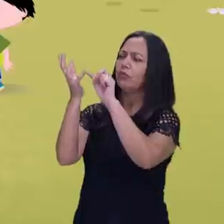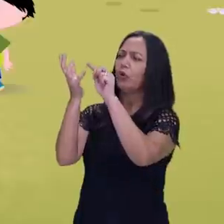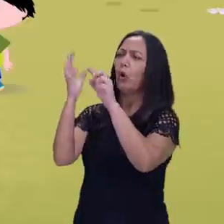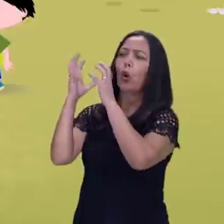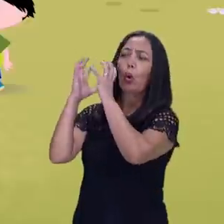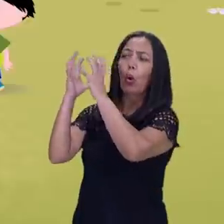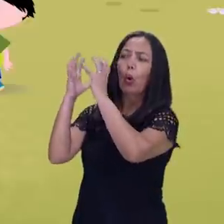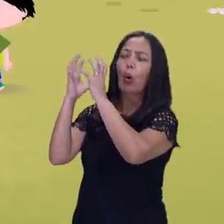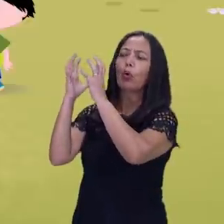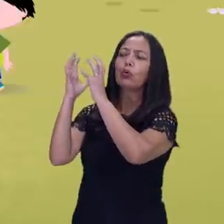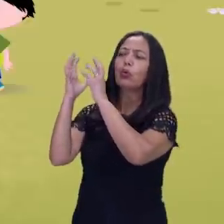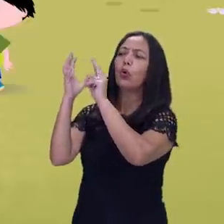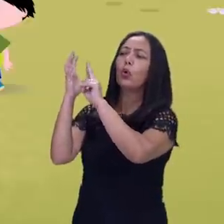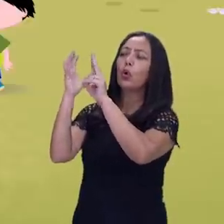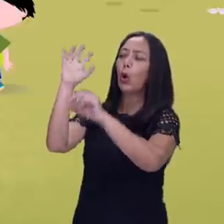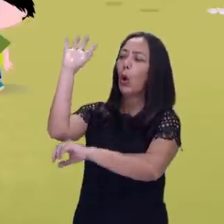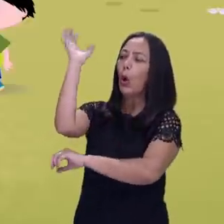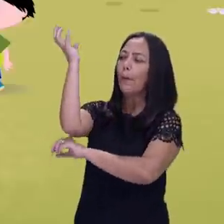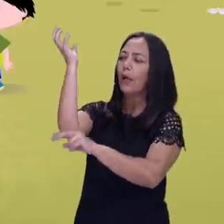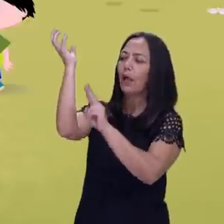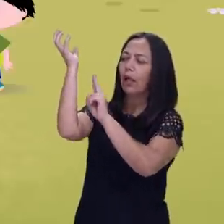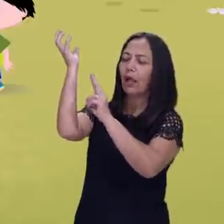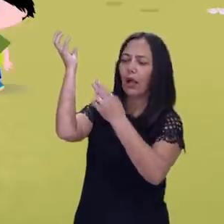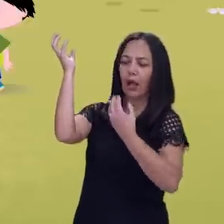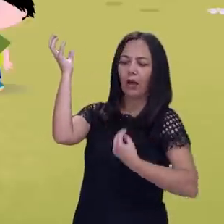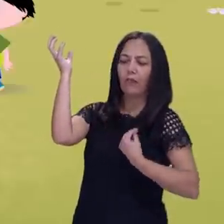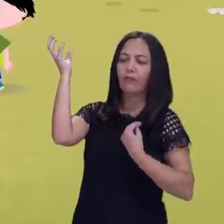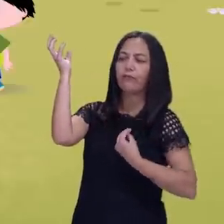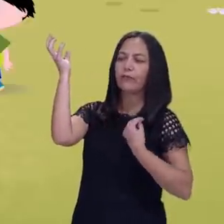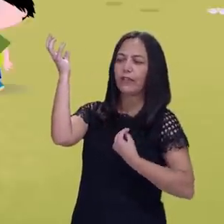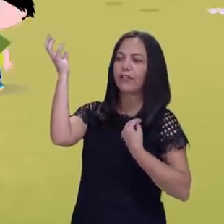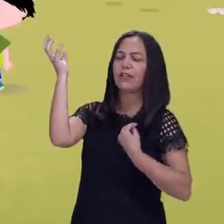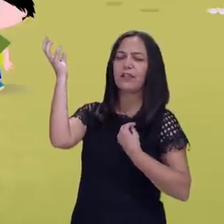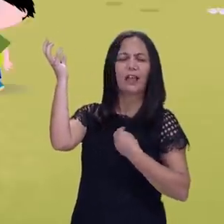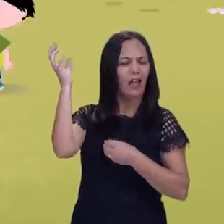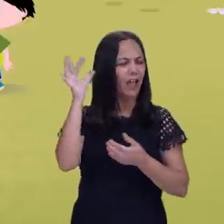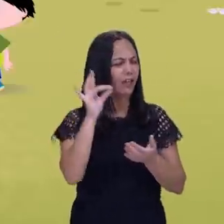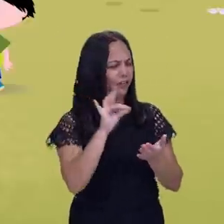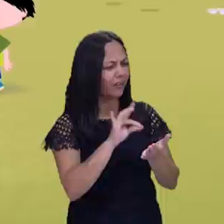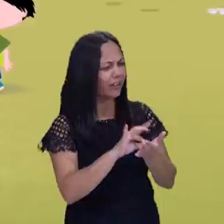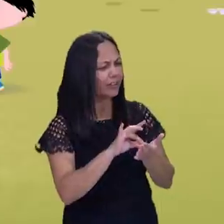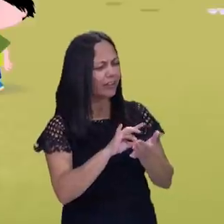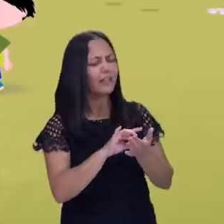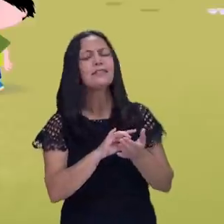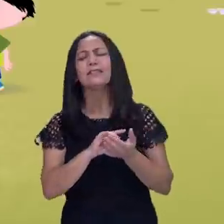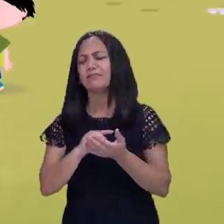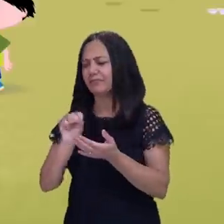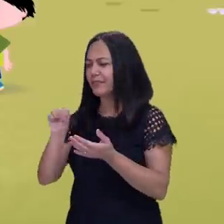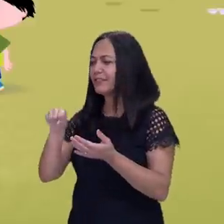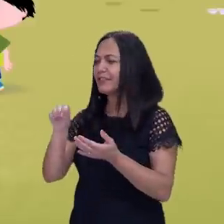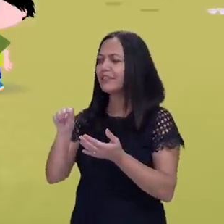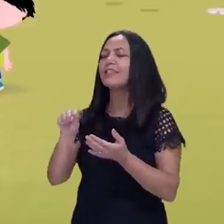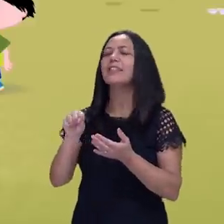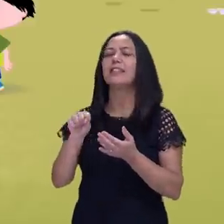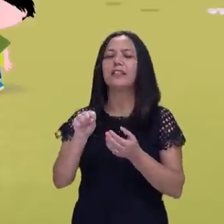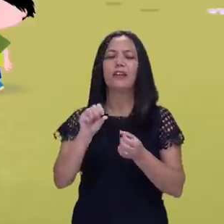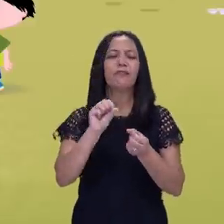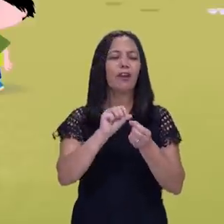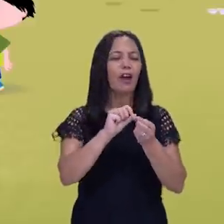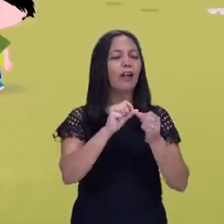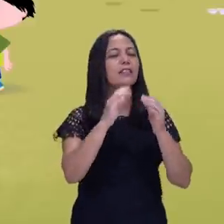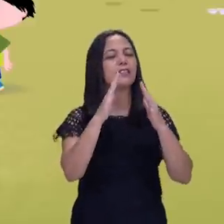A gente chama o coqueiro de árvore da vida. Sério? Ah, sim. Fazer cestas